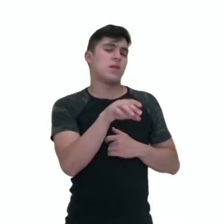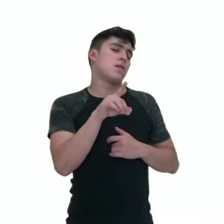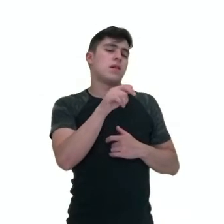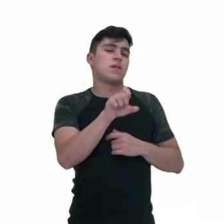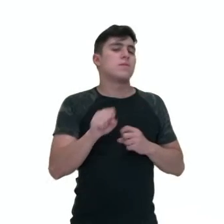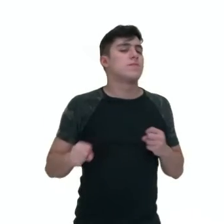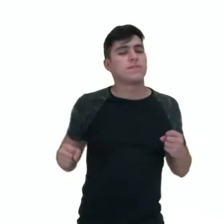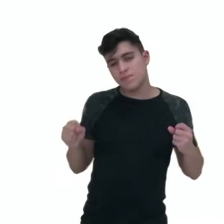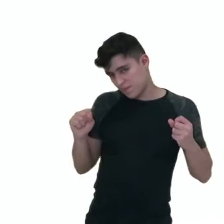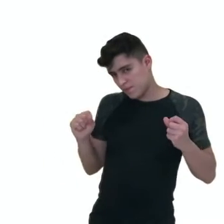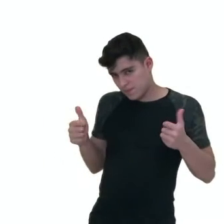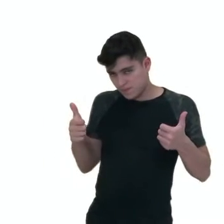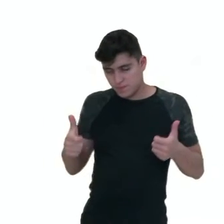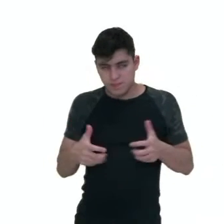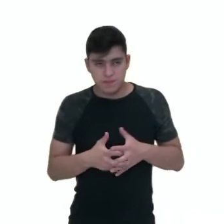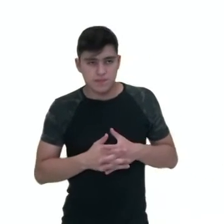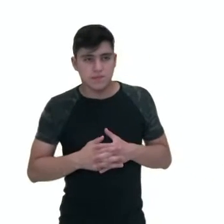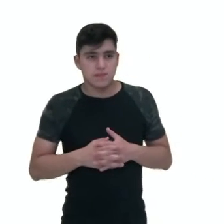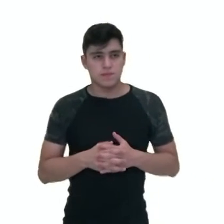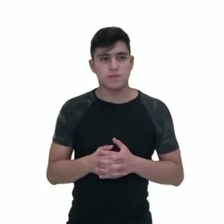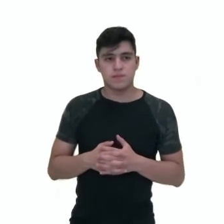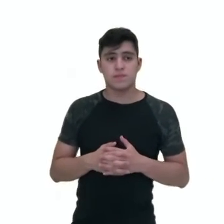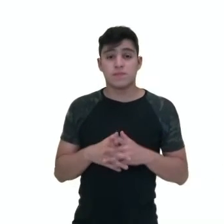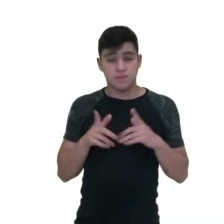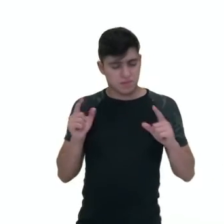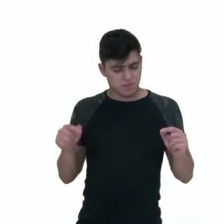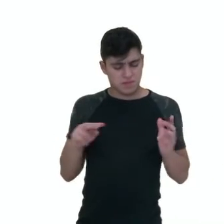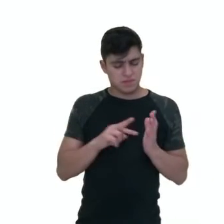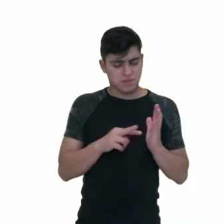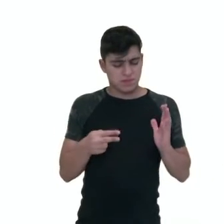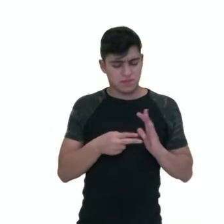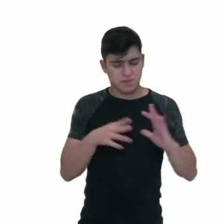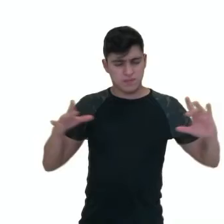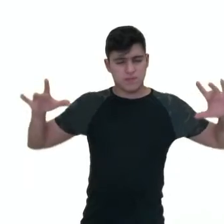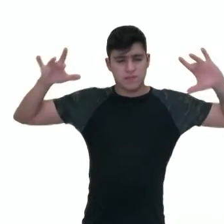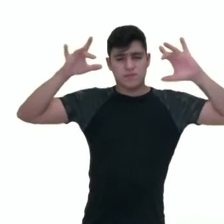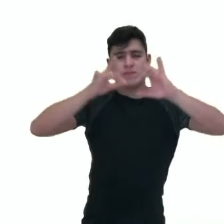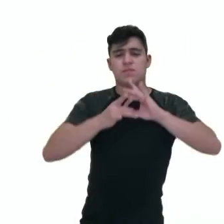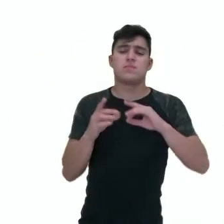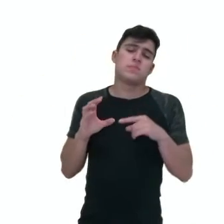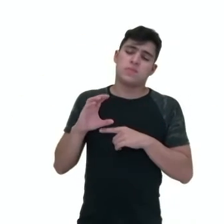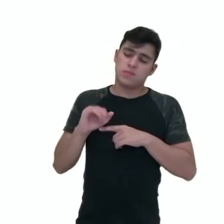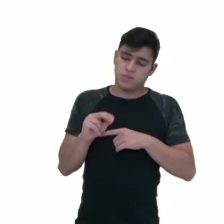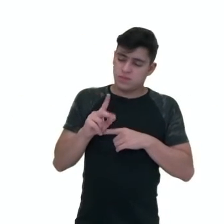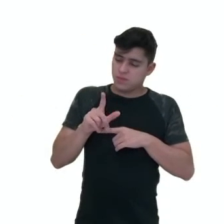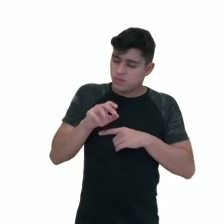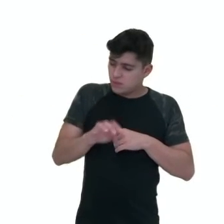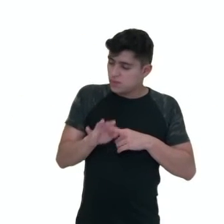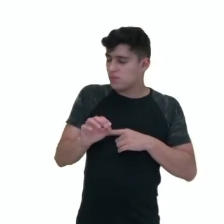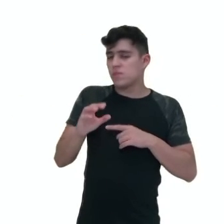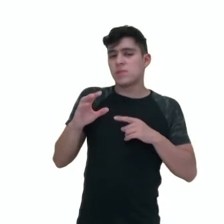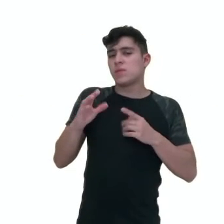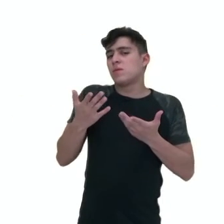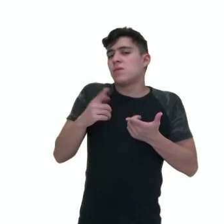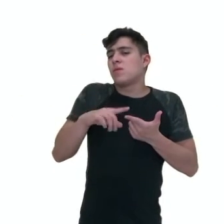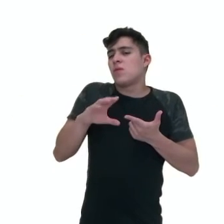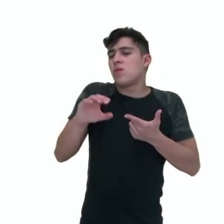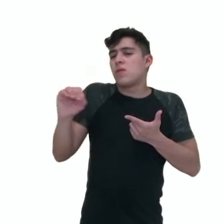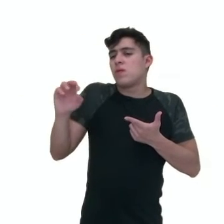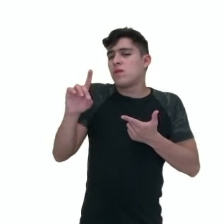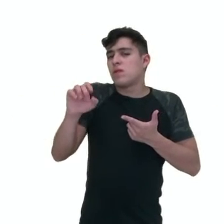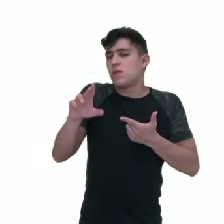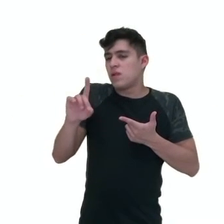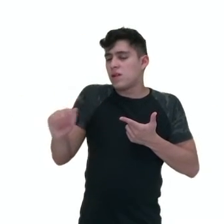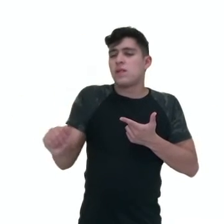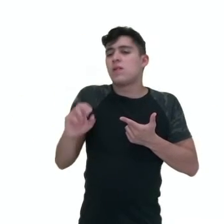palavras, podemos utilizar as duas. O que significa uma ligação covalente coordenada ou dativa?